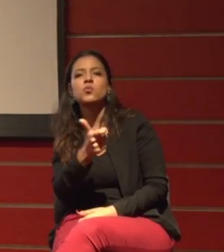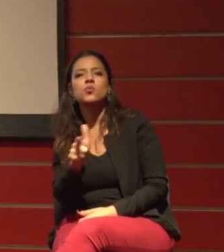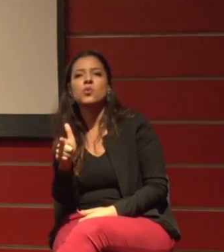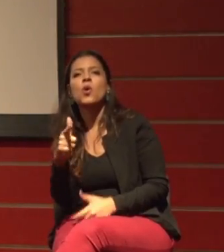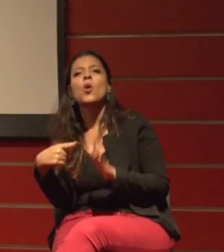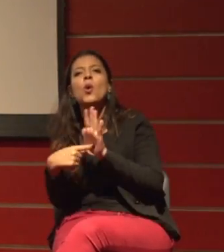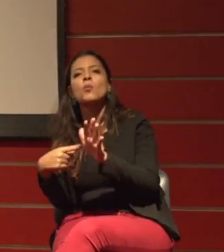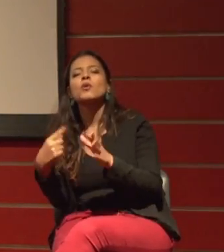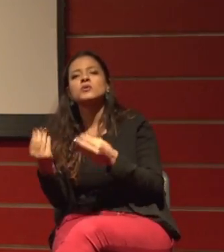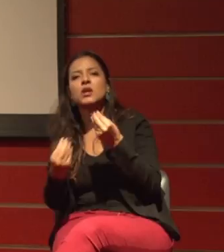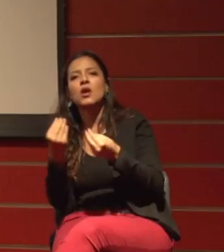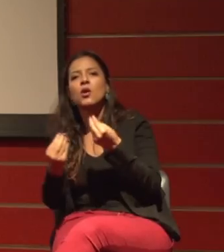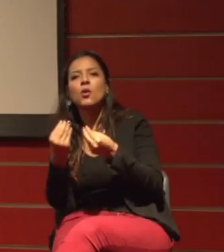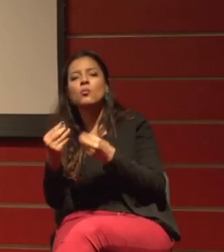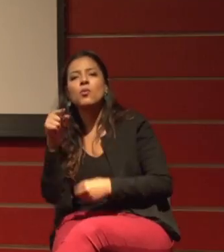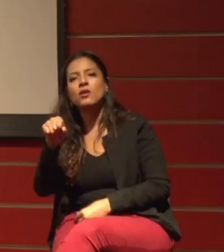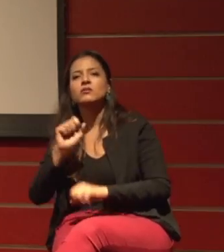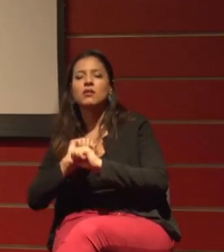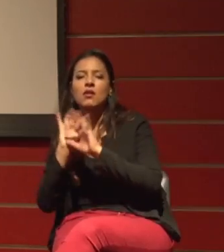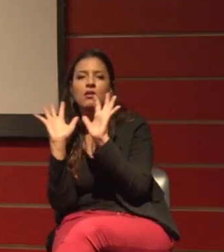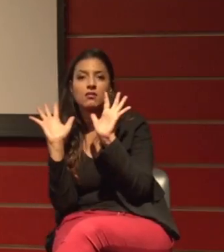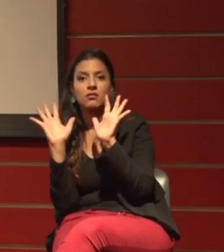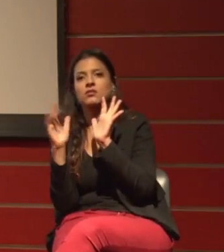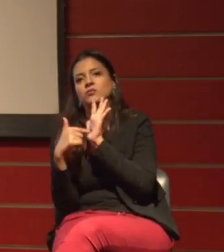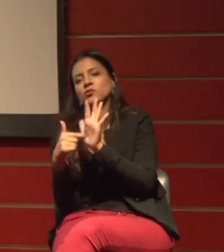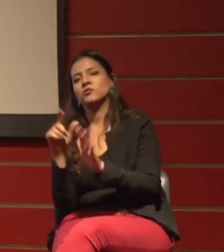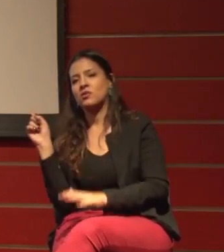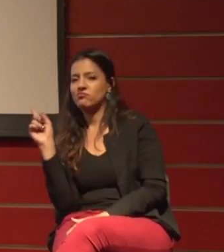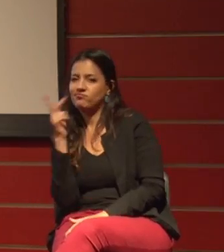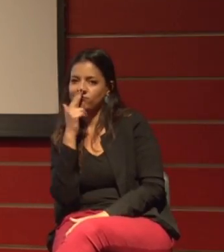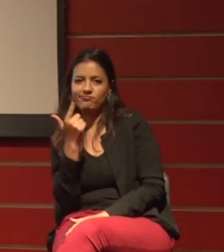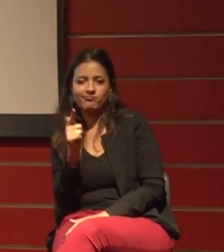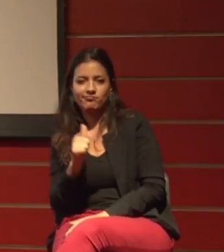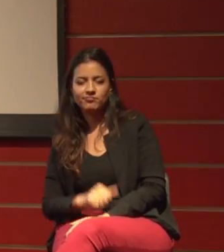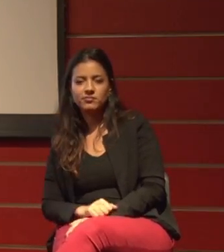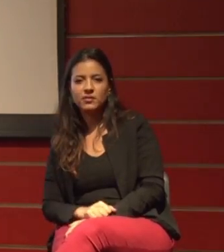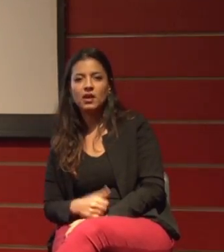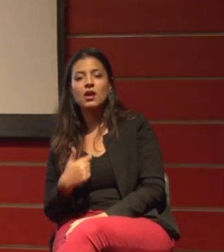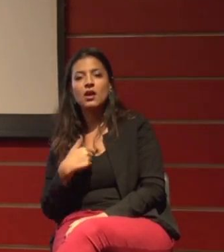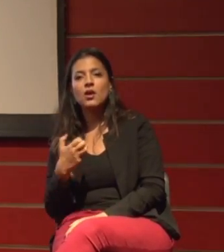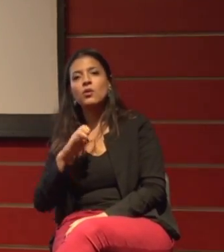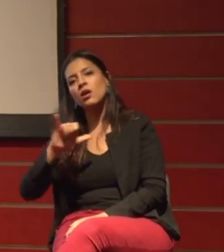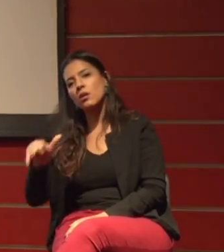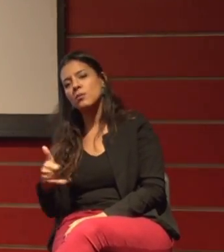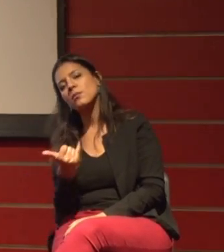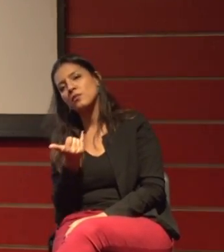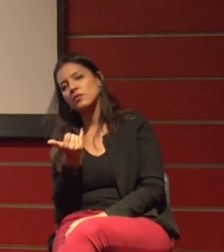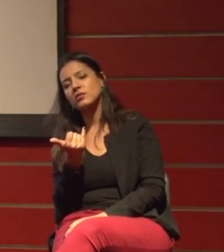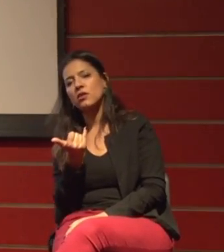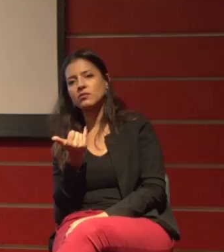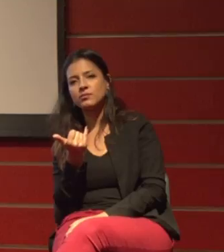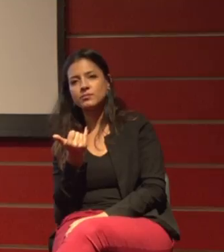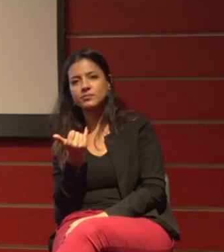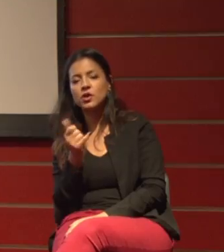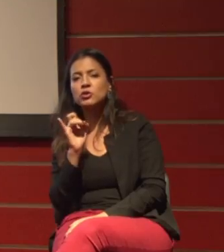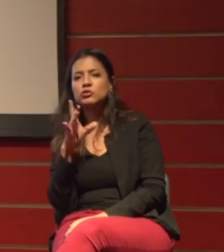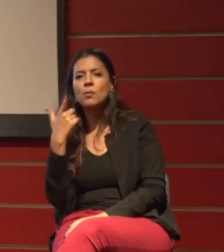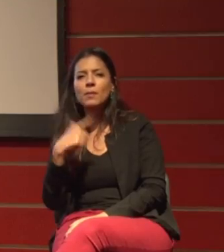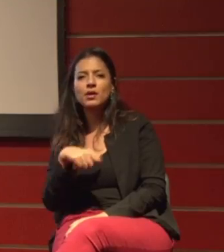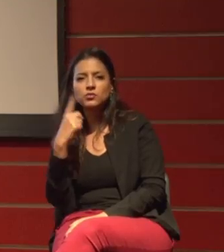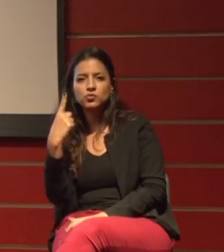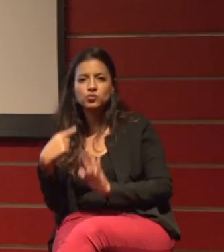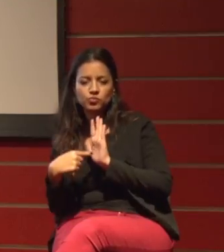mostrar com essa essa clareza aqui né e eu quero só aproveitar que o mostrar só mais